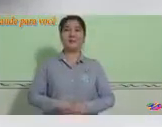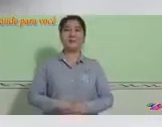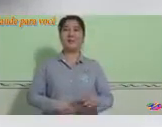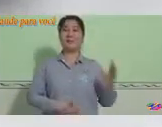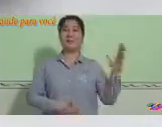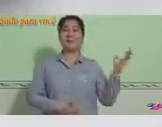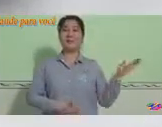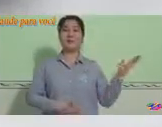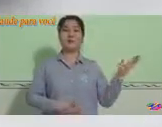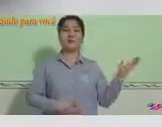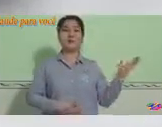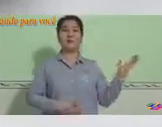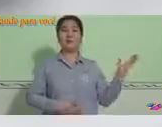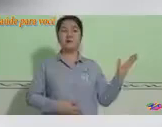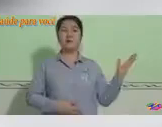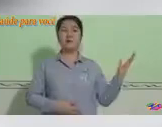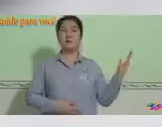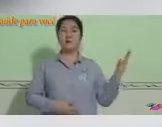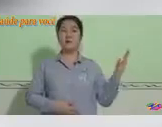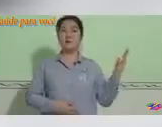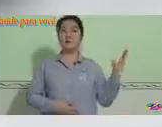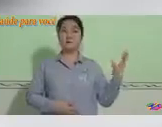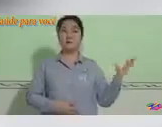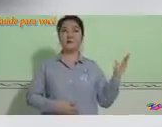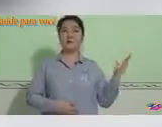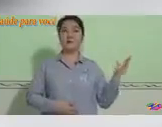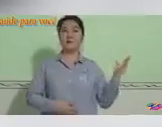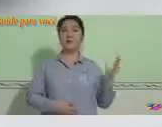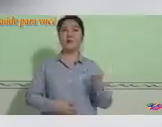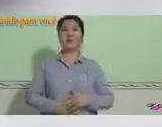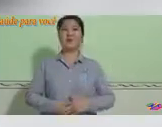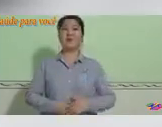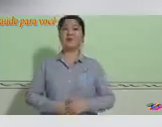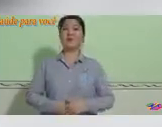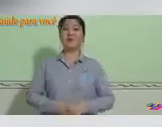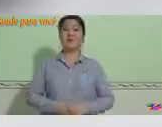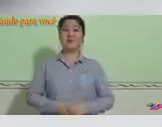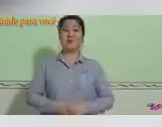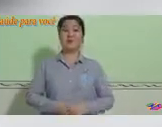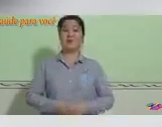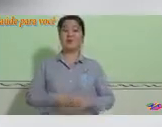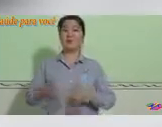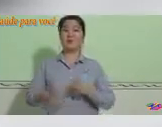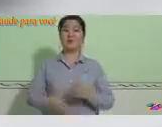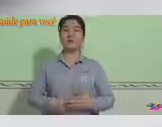O autismo é uma síndrome que causa problemas na comunicação, na socialização e no comportamento,